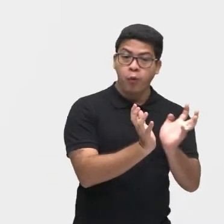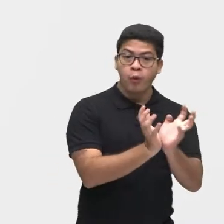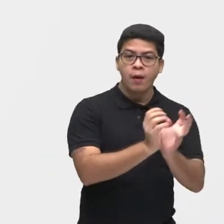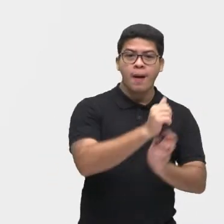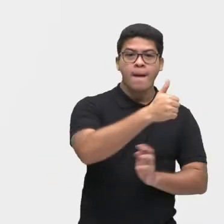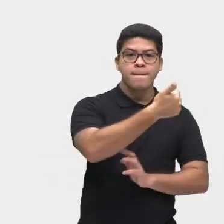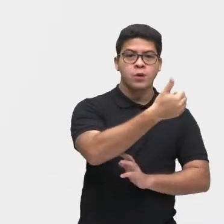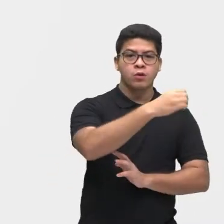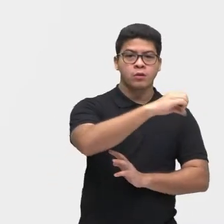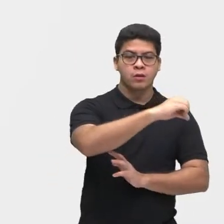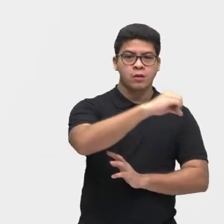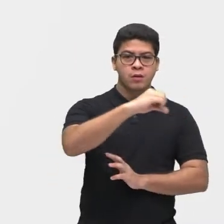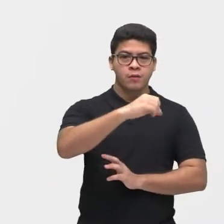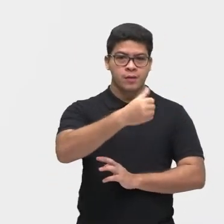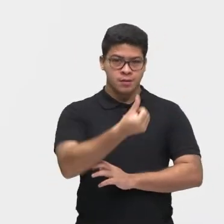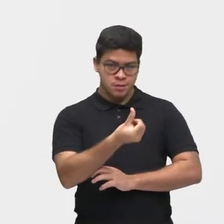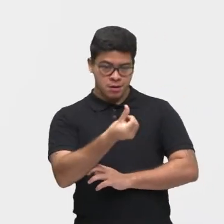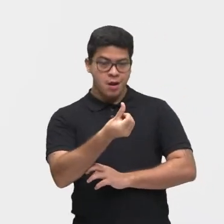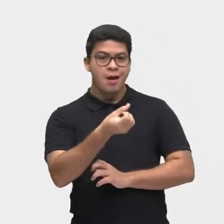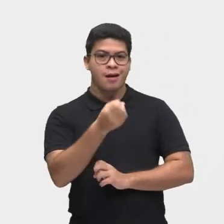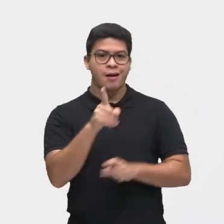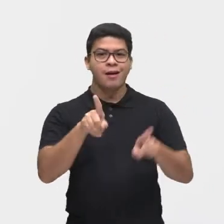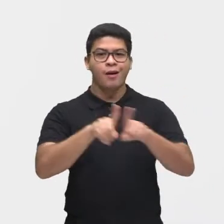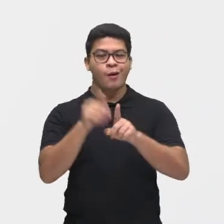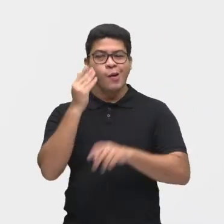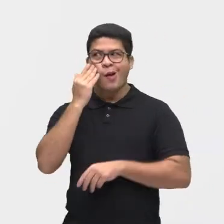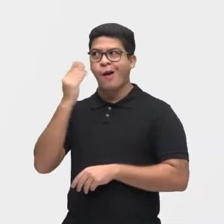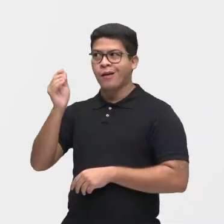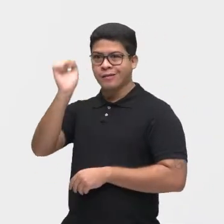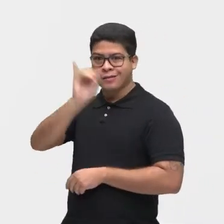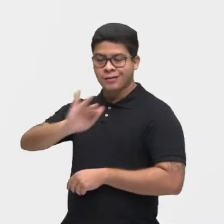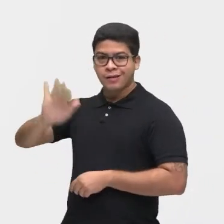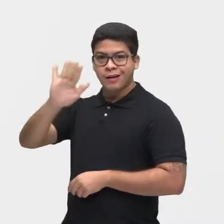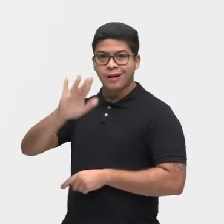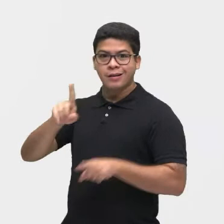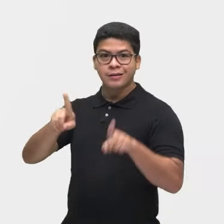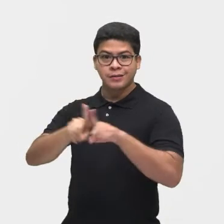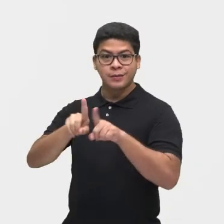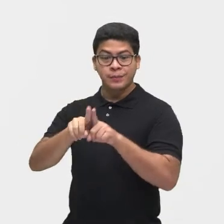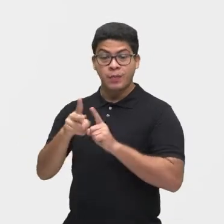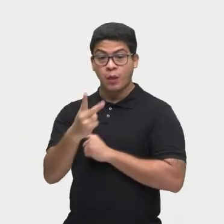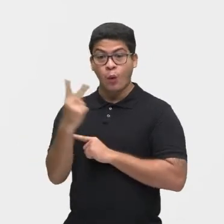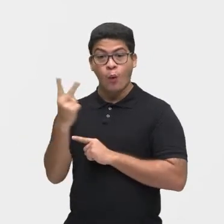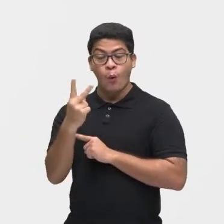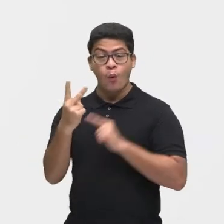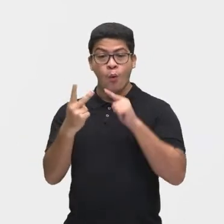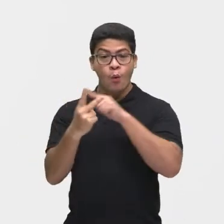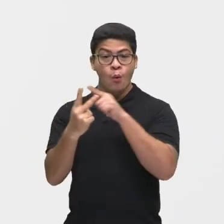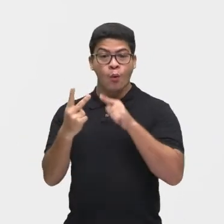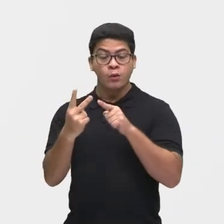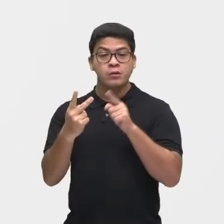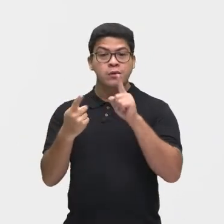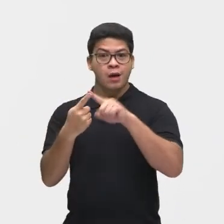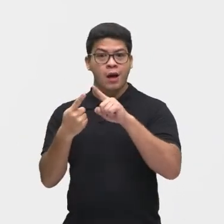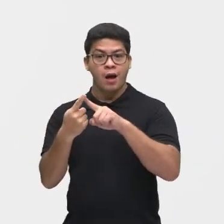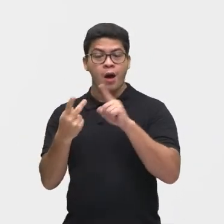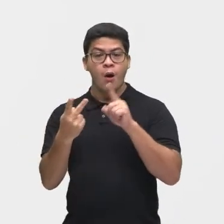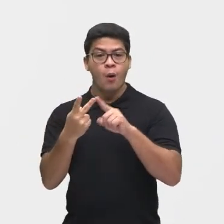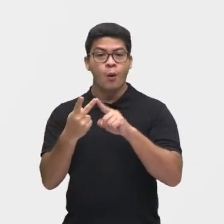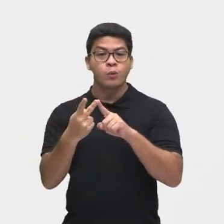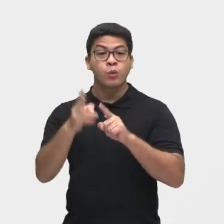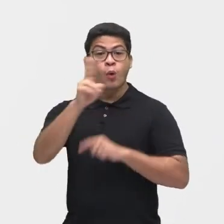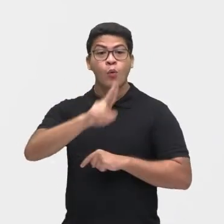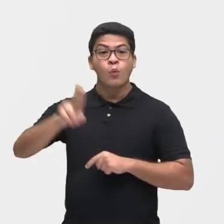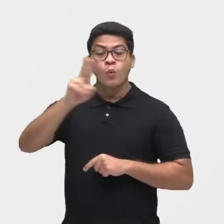1996. Olha aí a imagem aí das atletas, né? No caso aí das duas imagens, elas fazendo uma coreografia